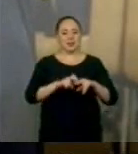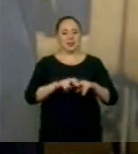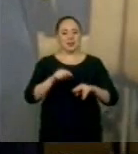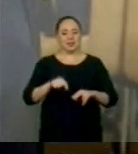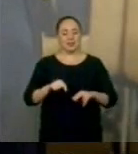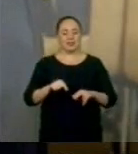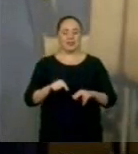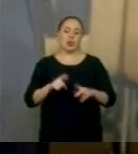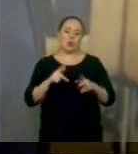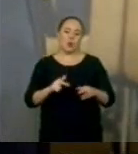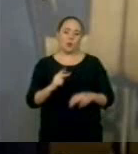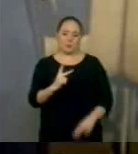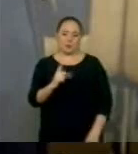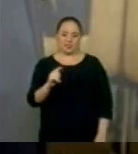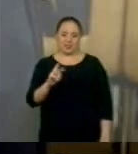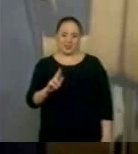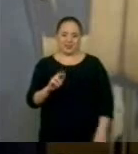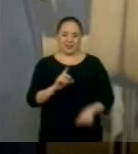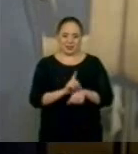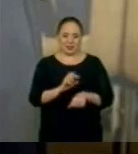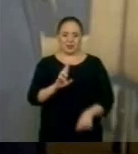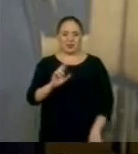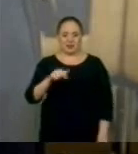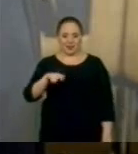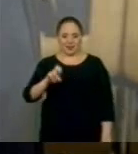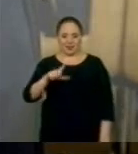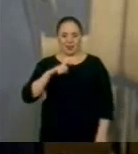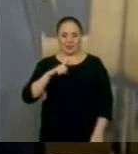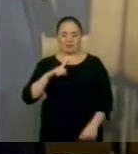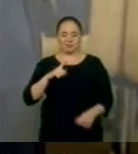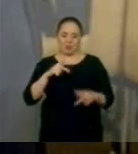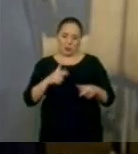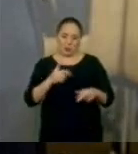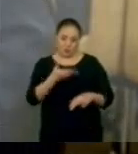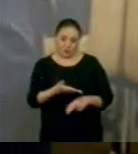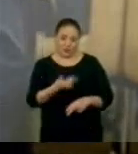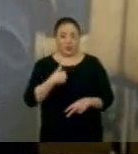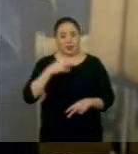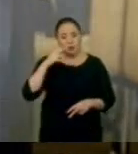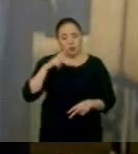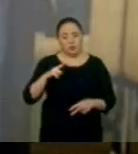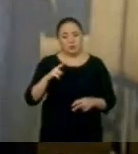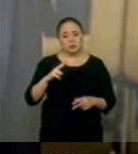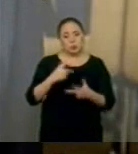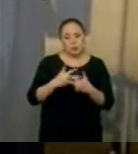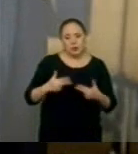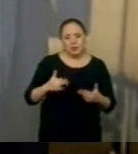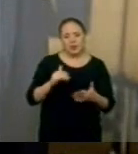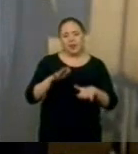eminente Procuradora-Geral da República, vi episódios em que esta